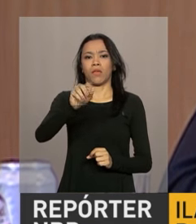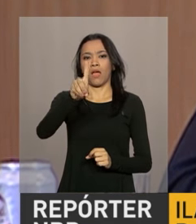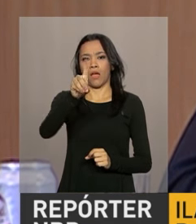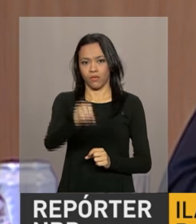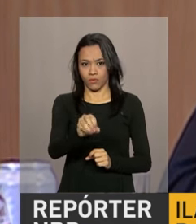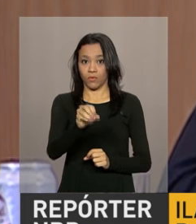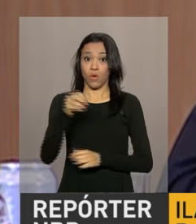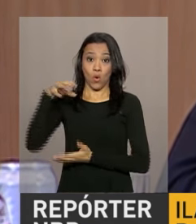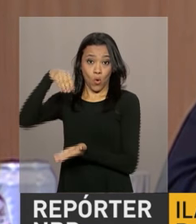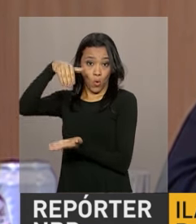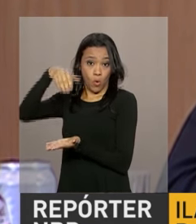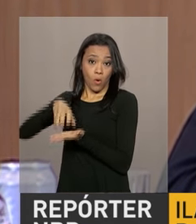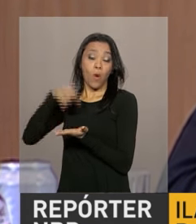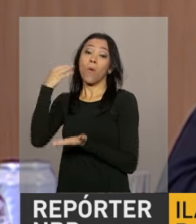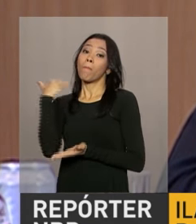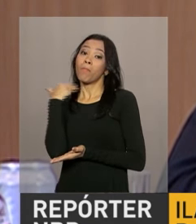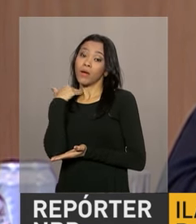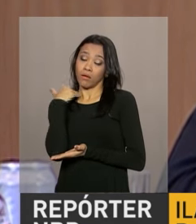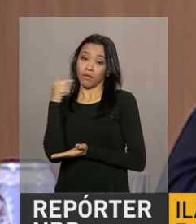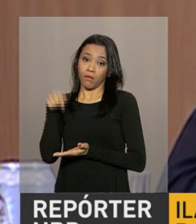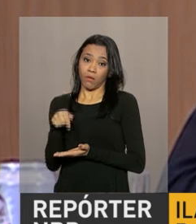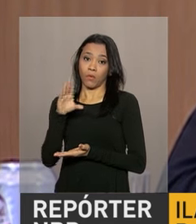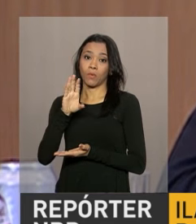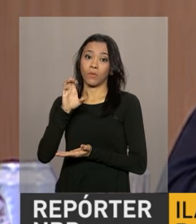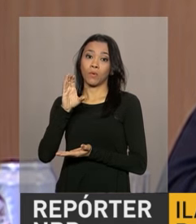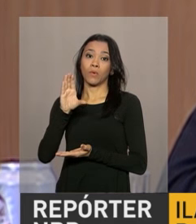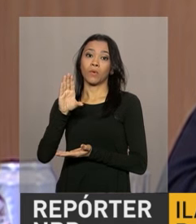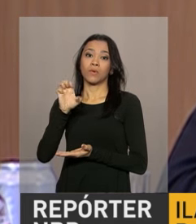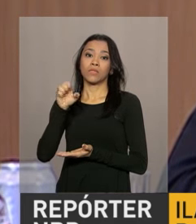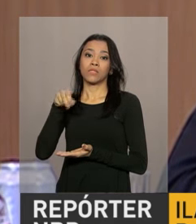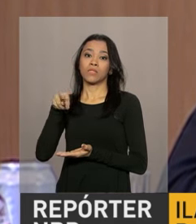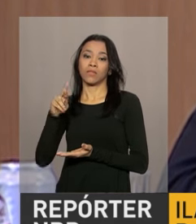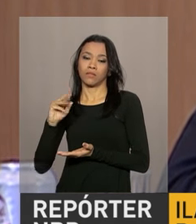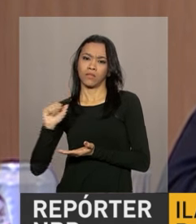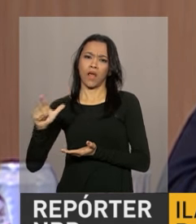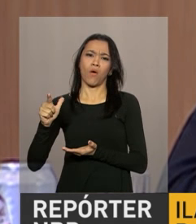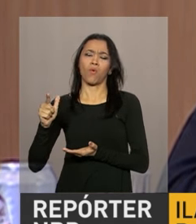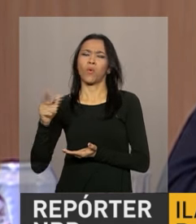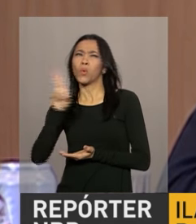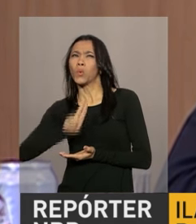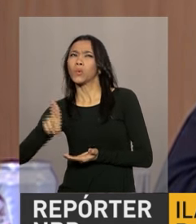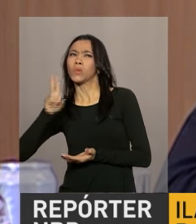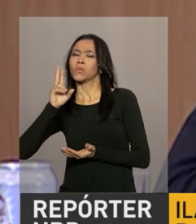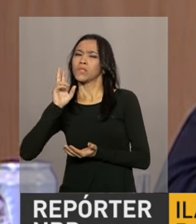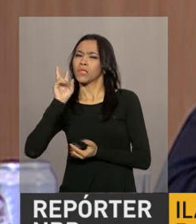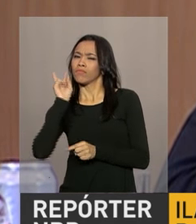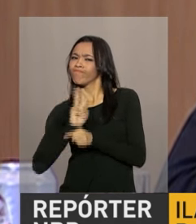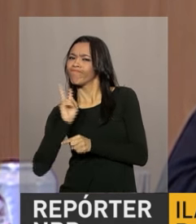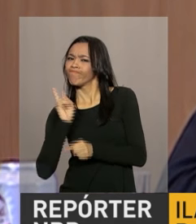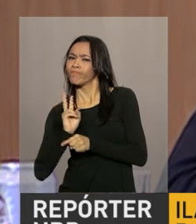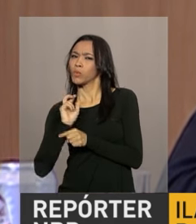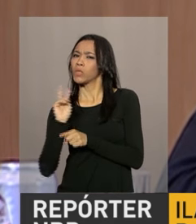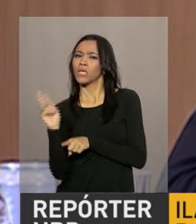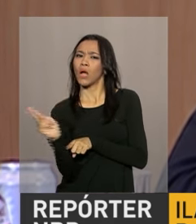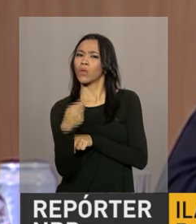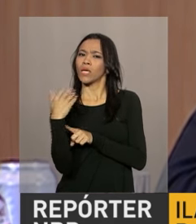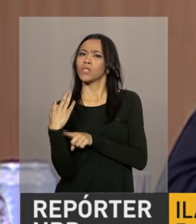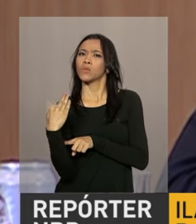hipóteses, o Banco Central usa as hipóteses que saem da pesquisa